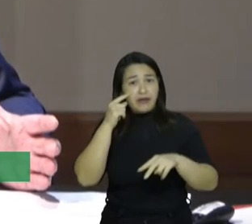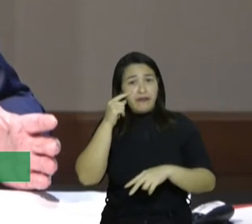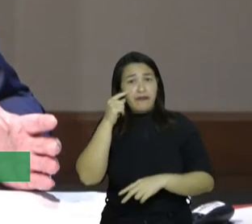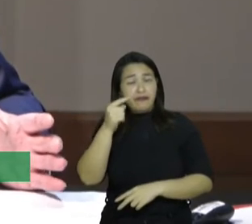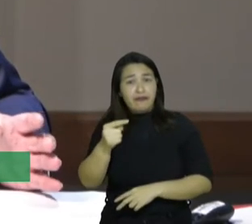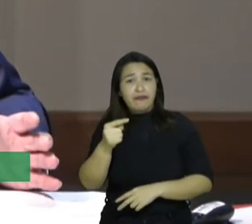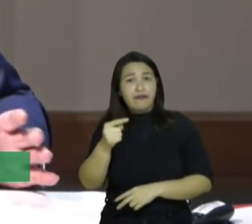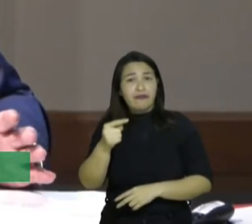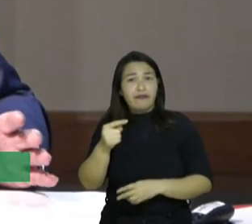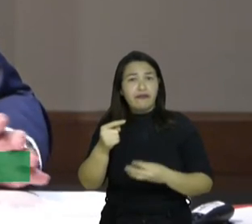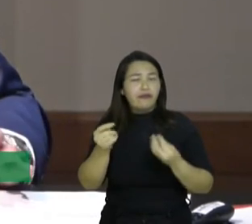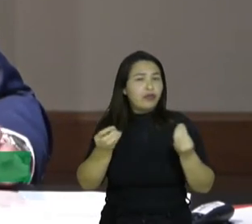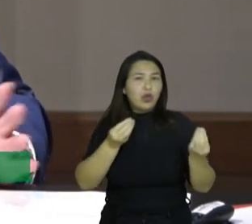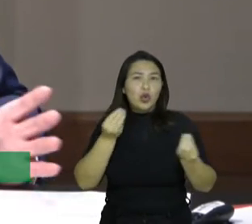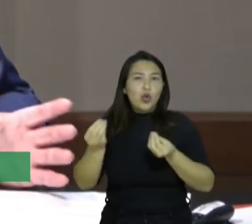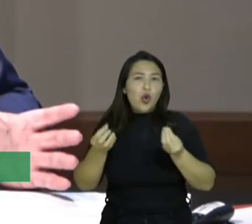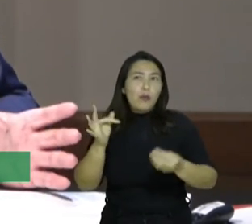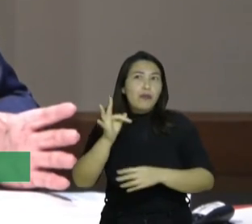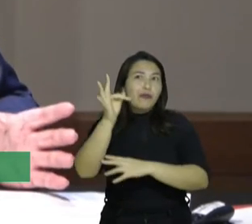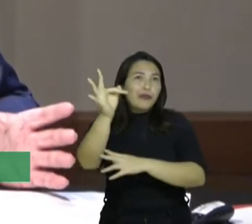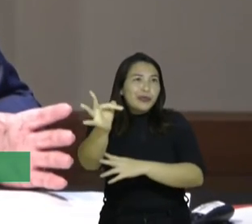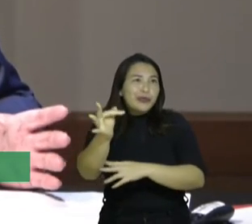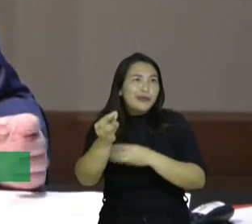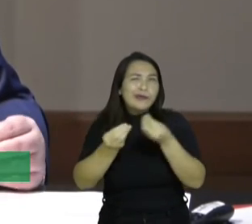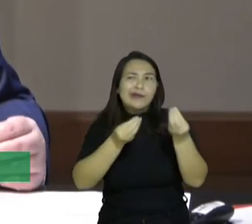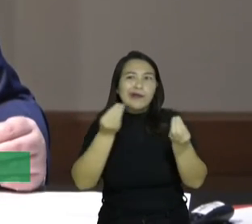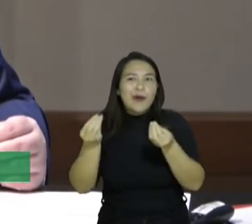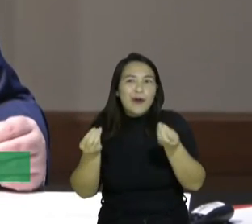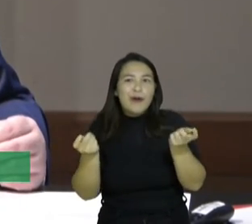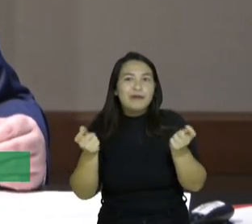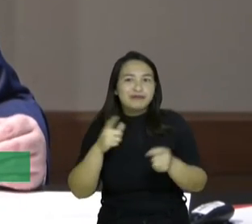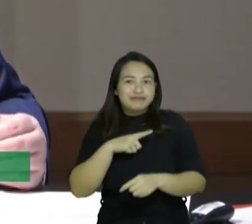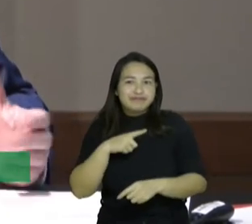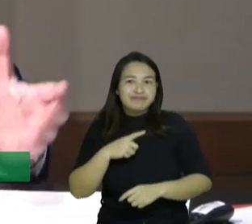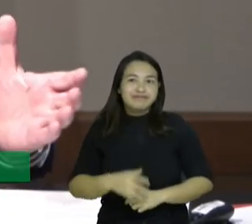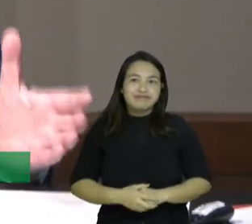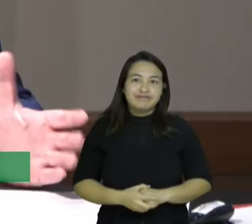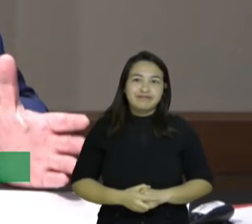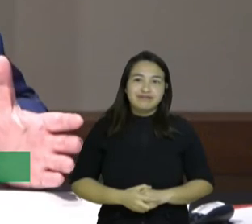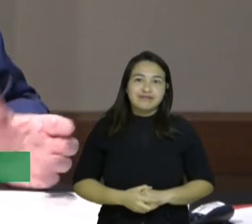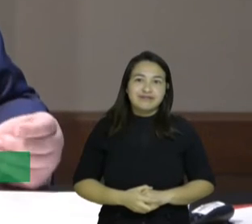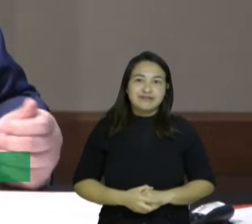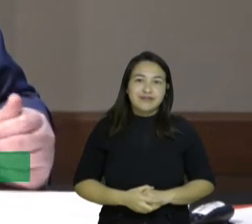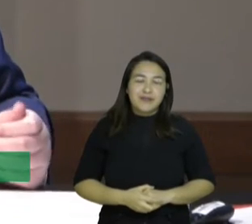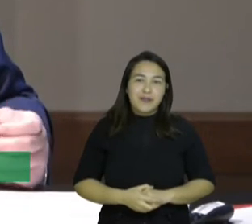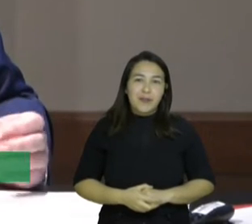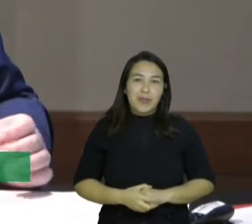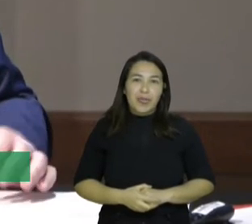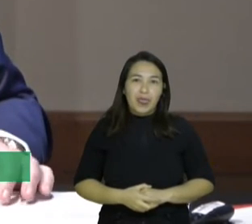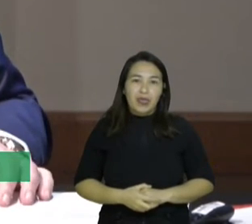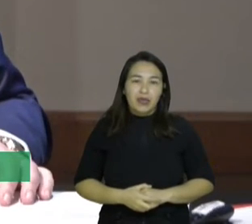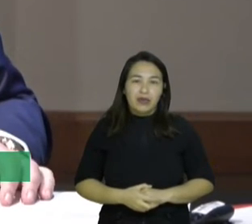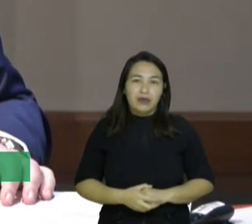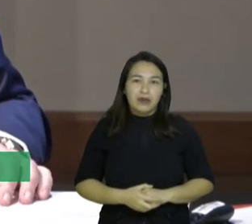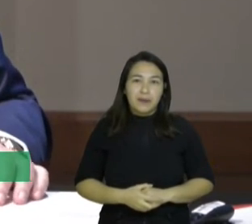vislumbra o que pode vir aí pela frente né Eh o estamos trazendo a a visão do